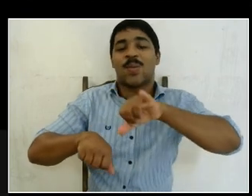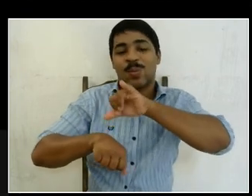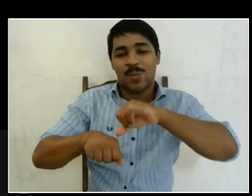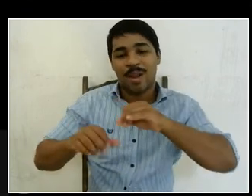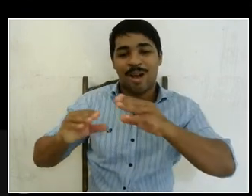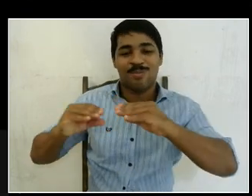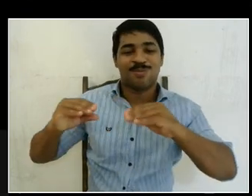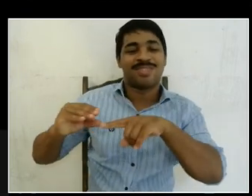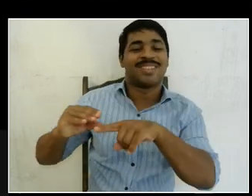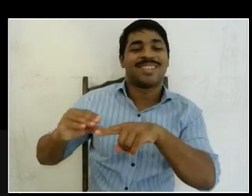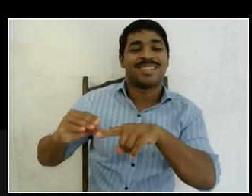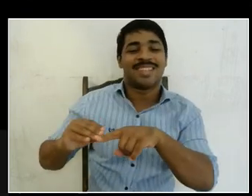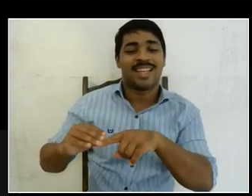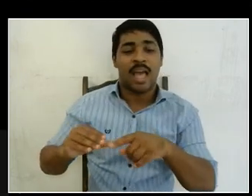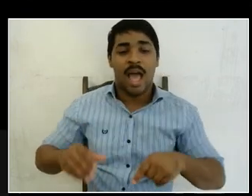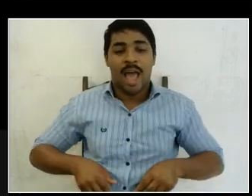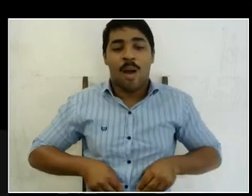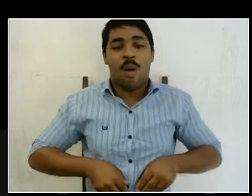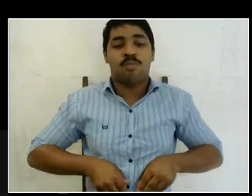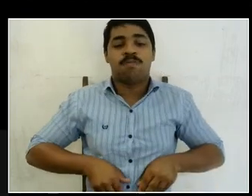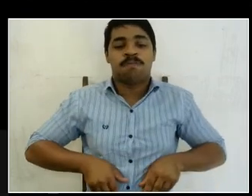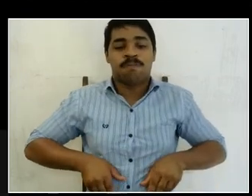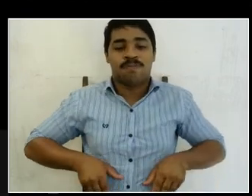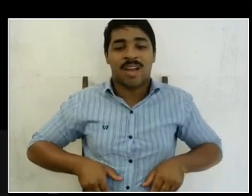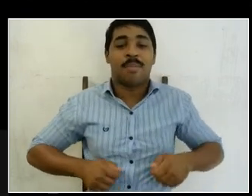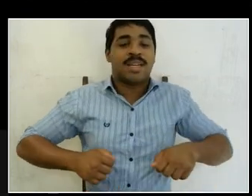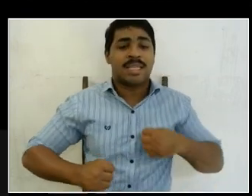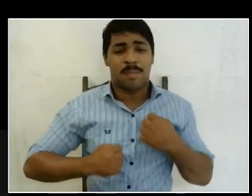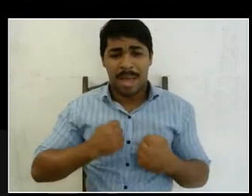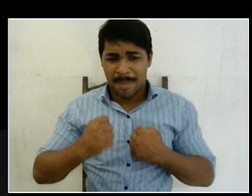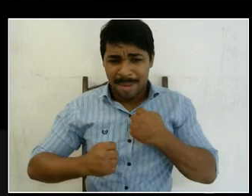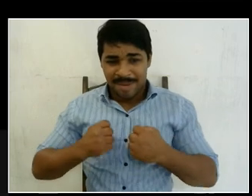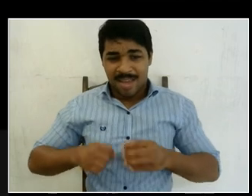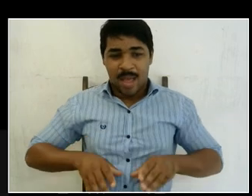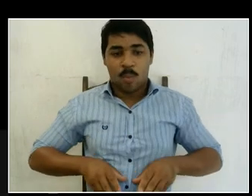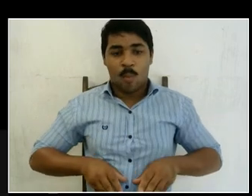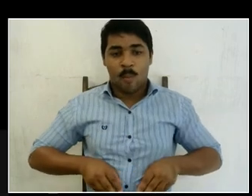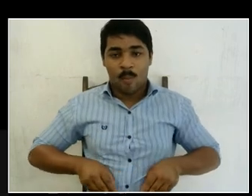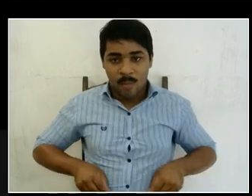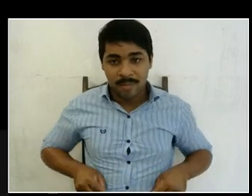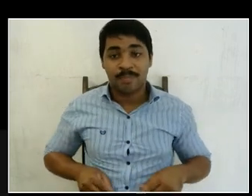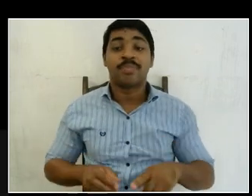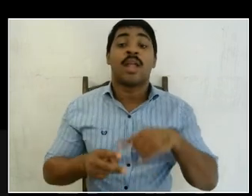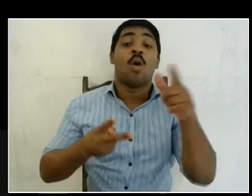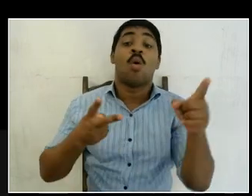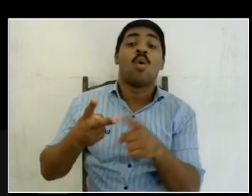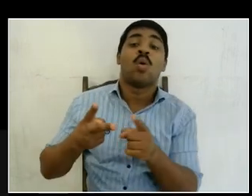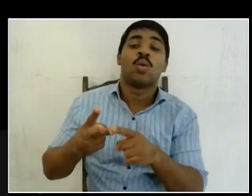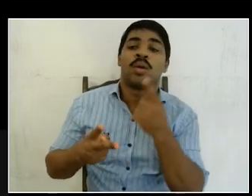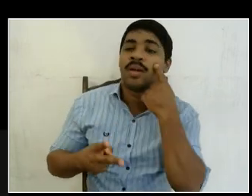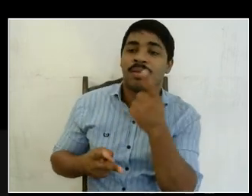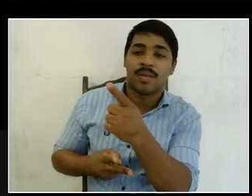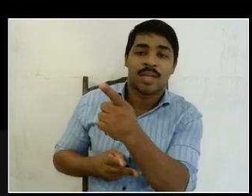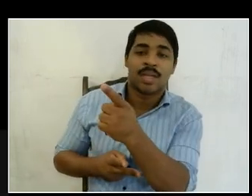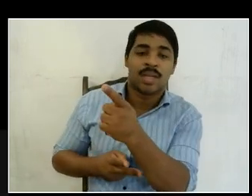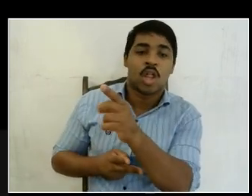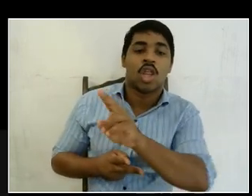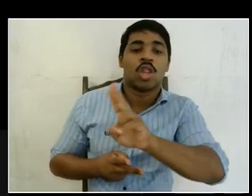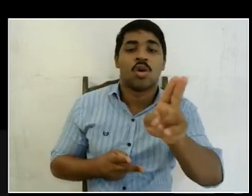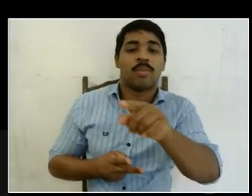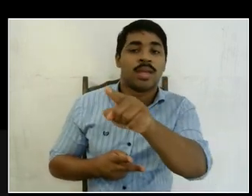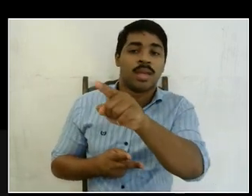e vai fazer exercício físico. O tecido cartilaginoso, ele é encontrado em várias partes do nosso corpo, ó.